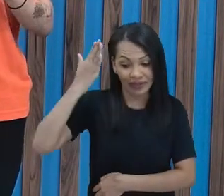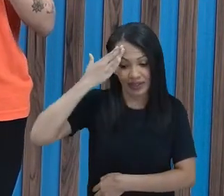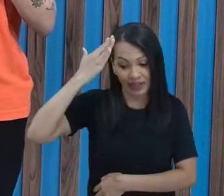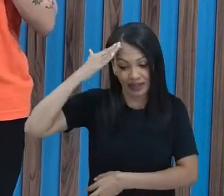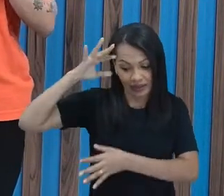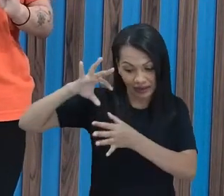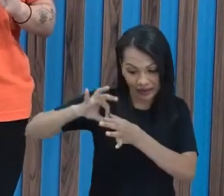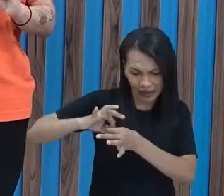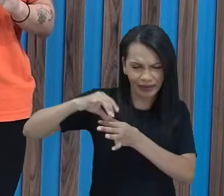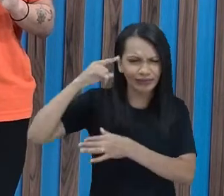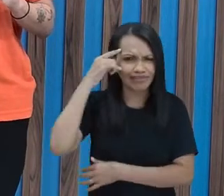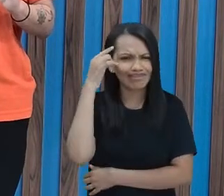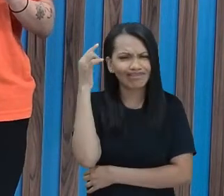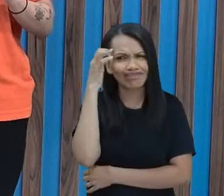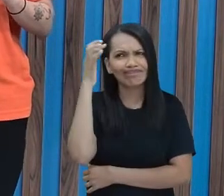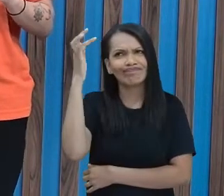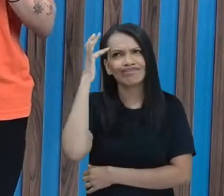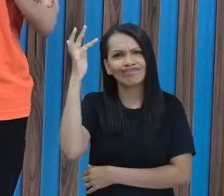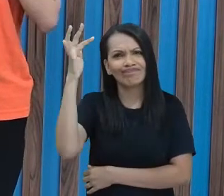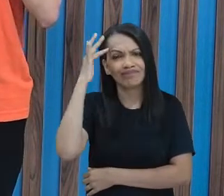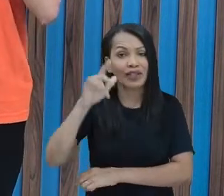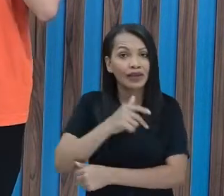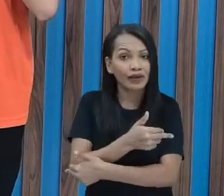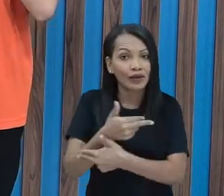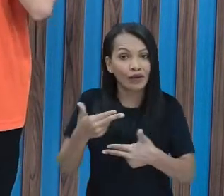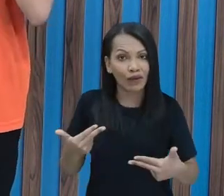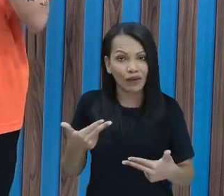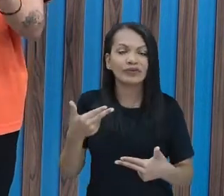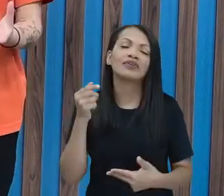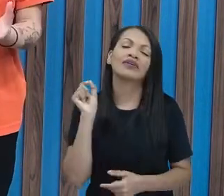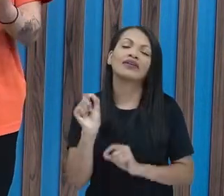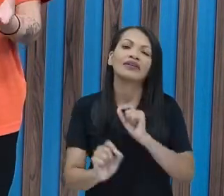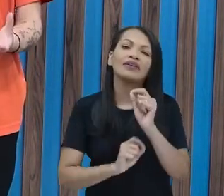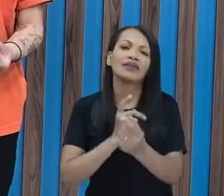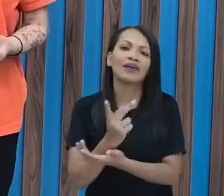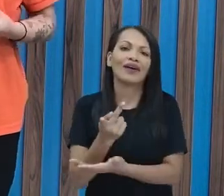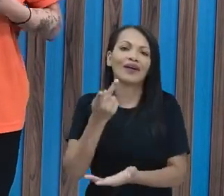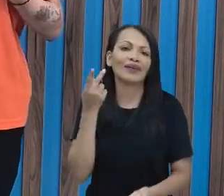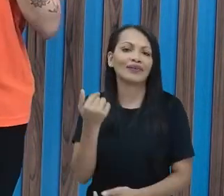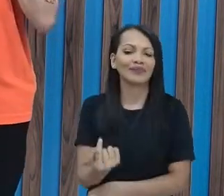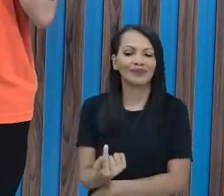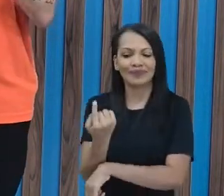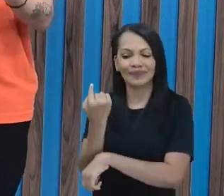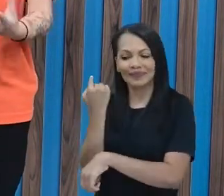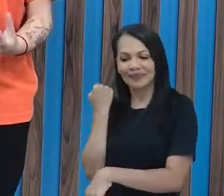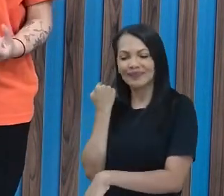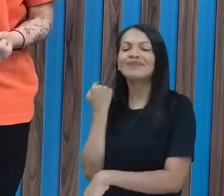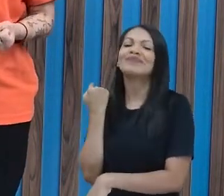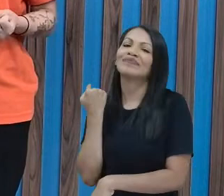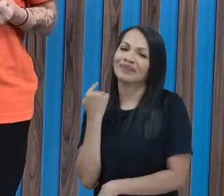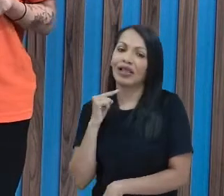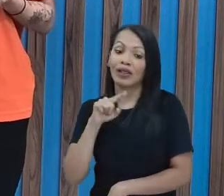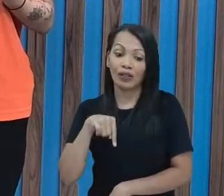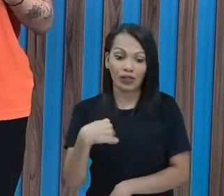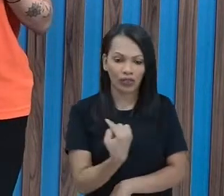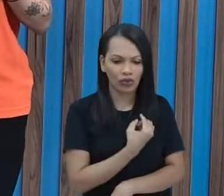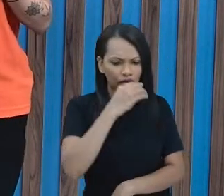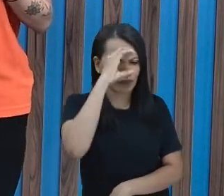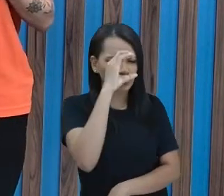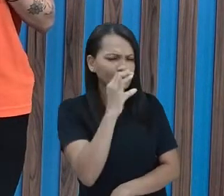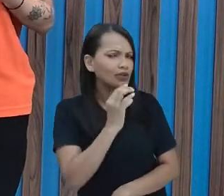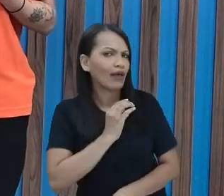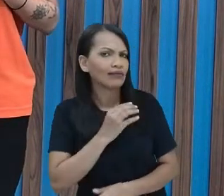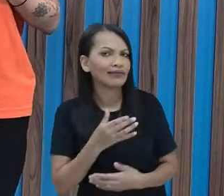que a gente reflita sobre coisas que diz respeito ao nosso exercício de